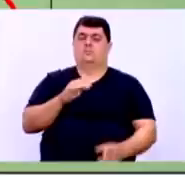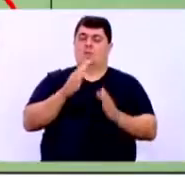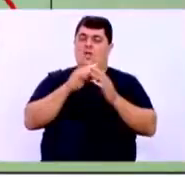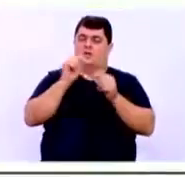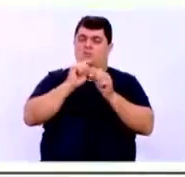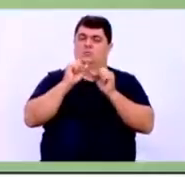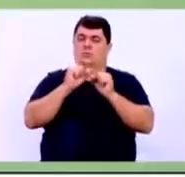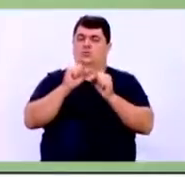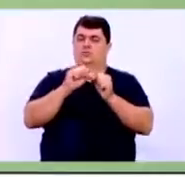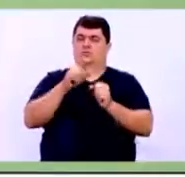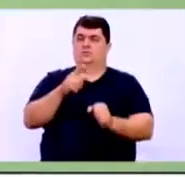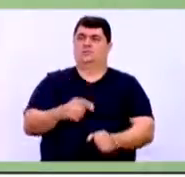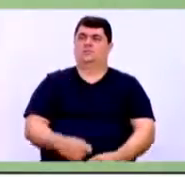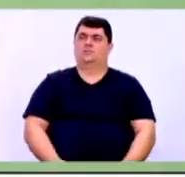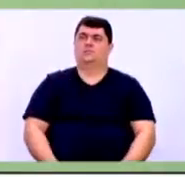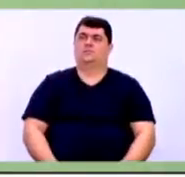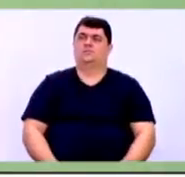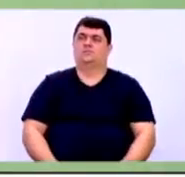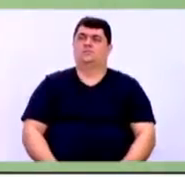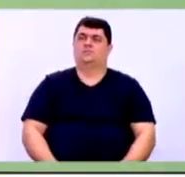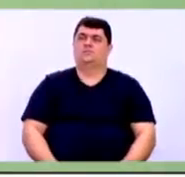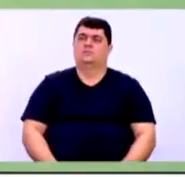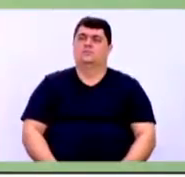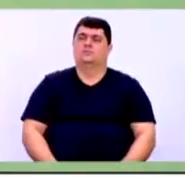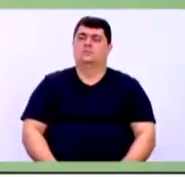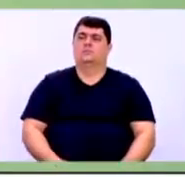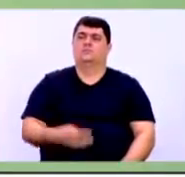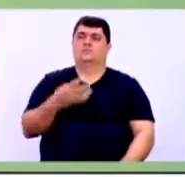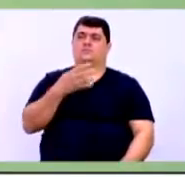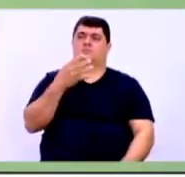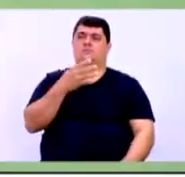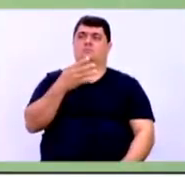casa. Questão 4.